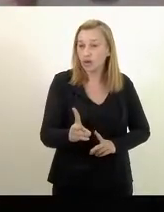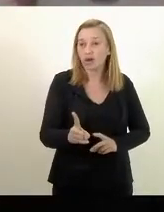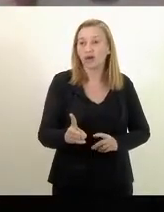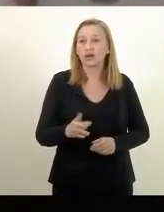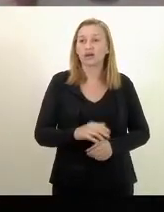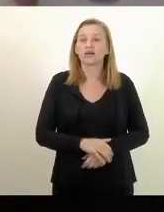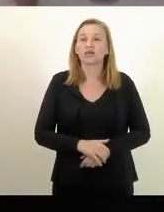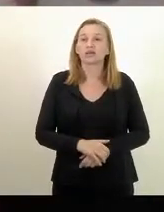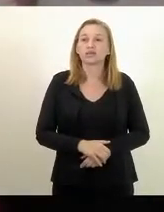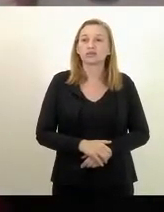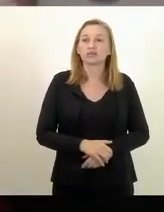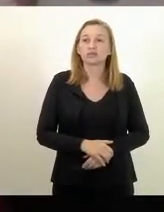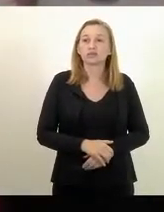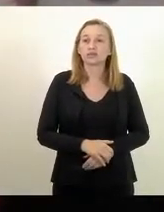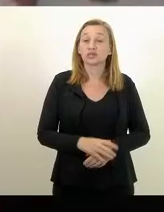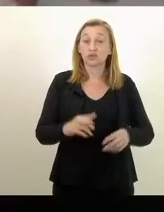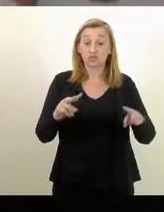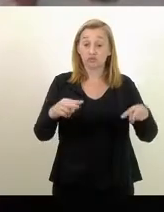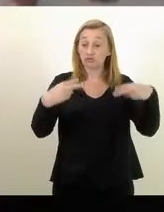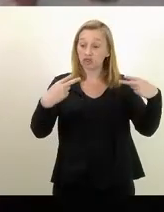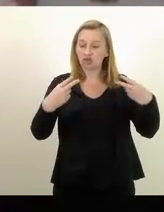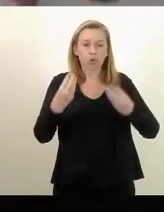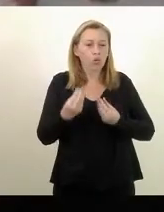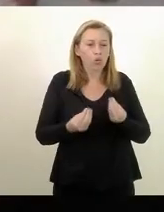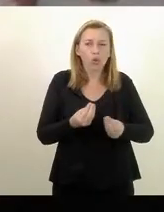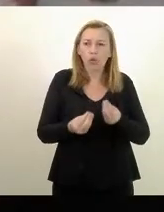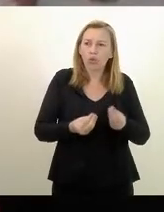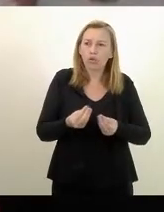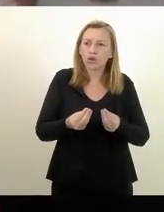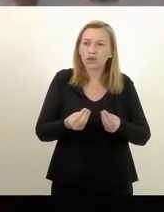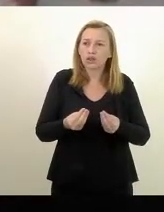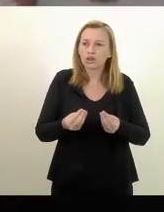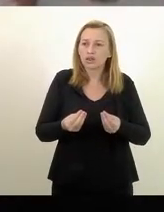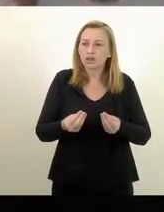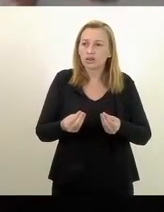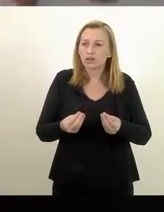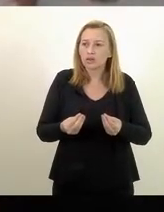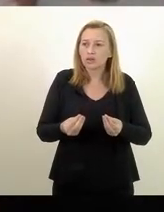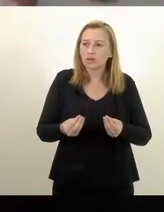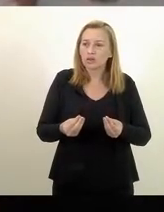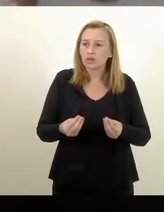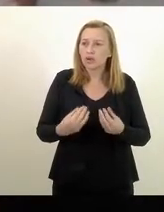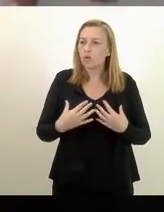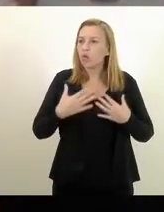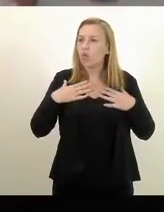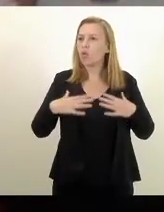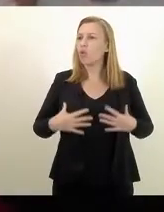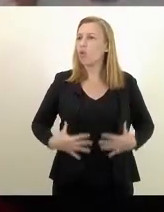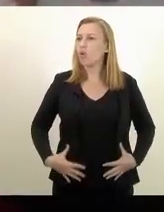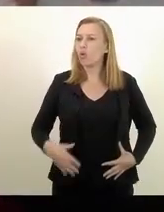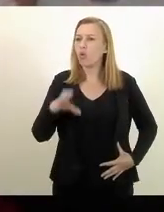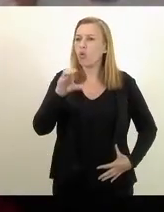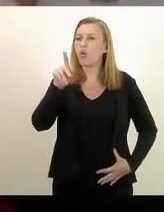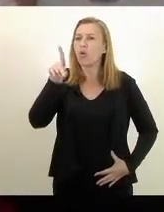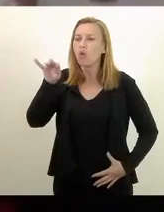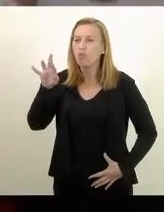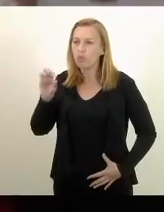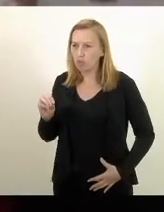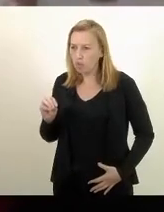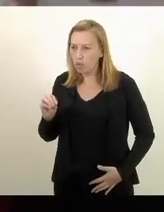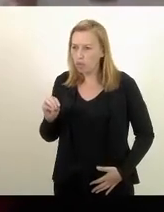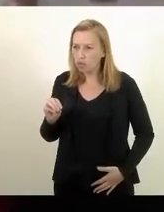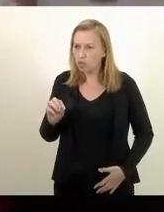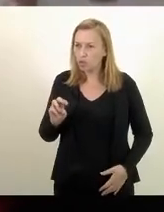tratadas vistas como acessórias nós precisamos cada vez